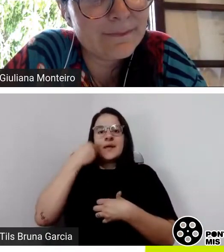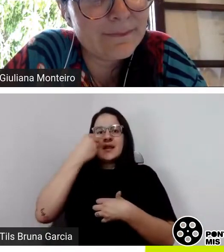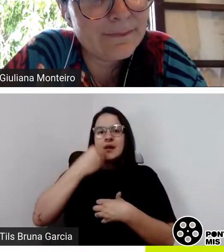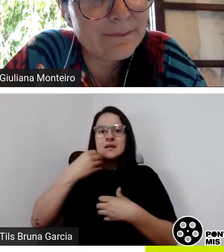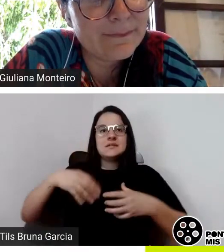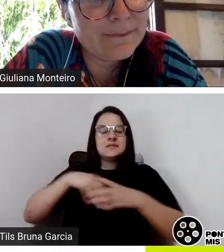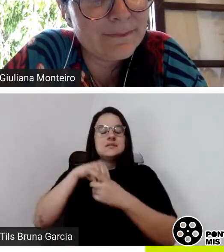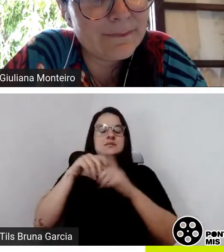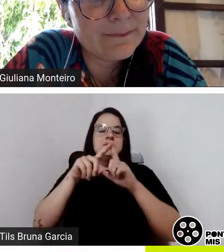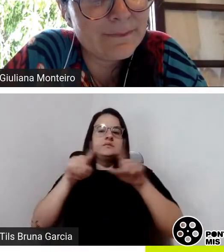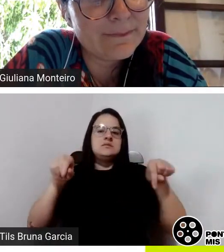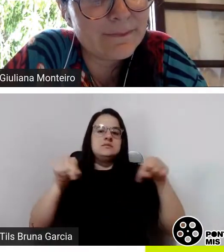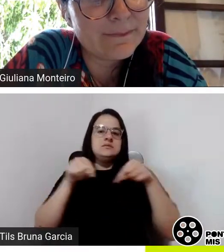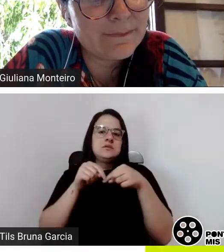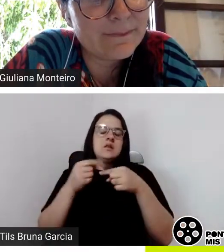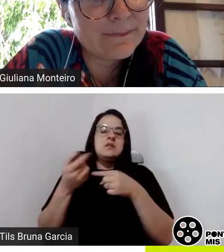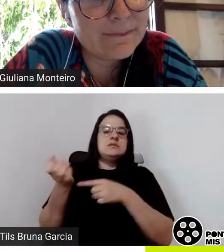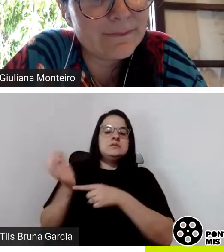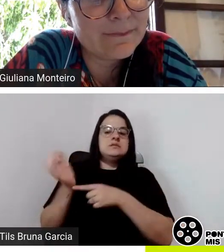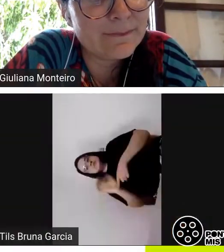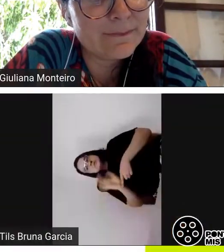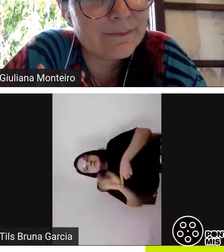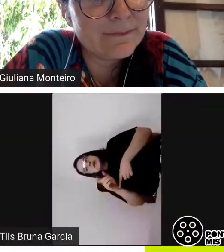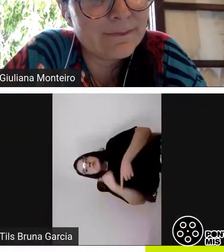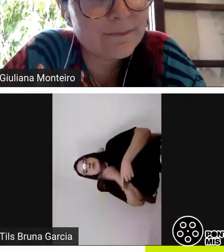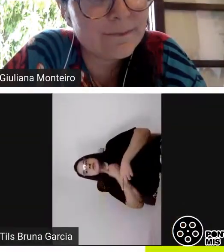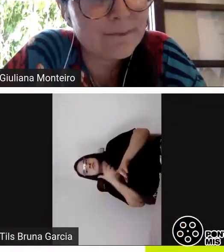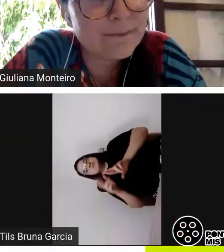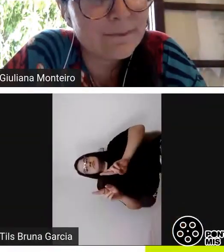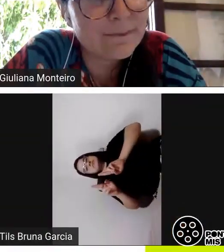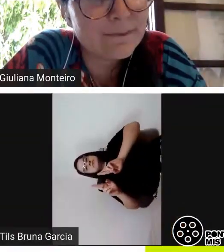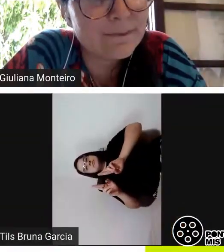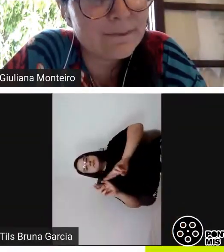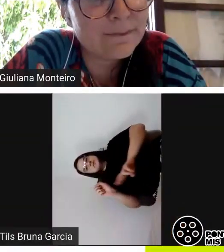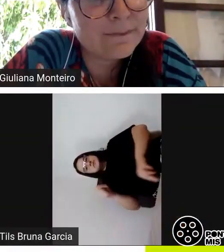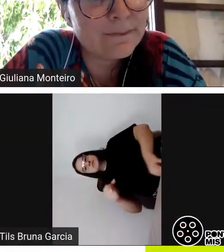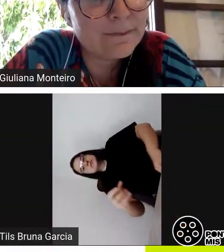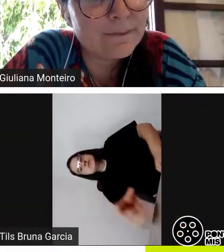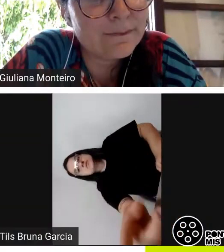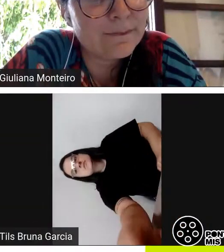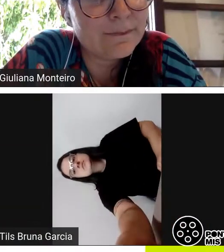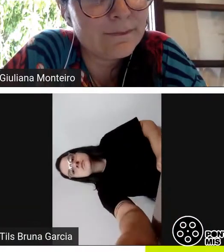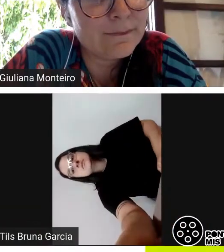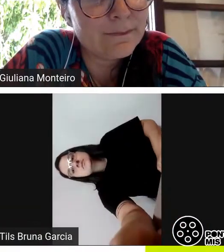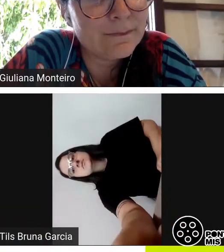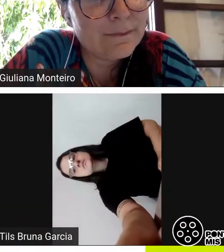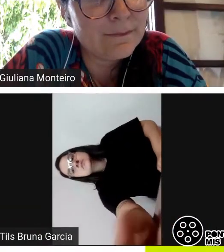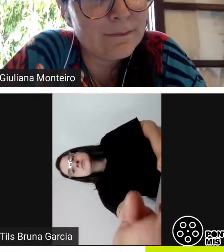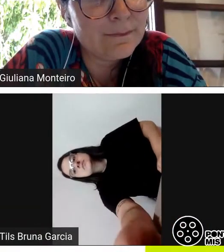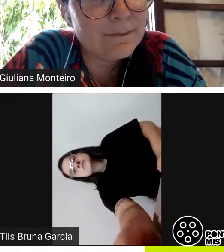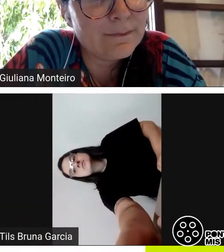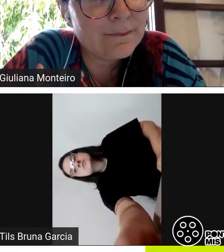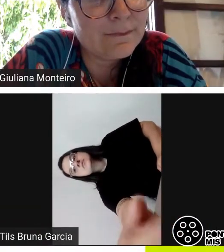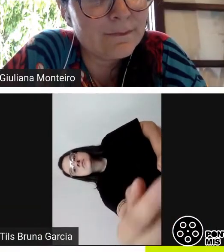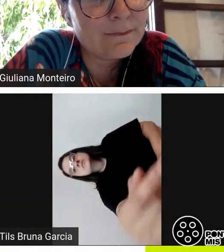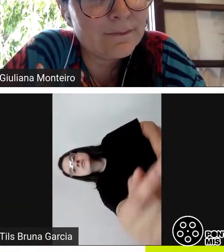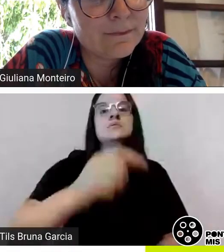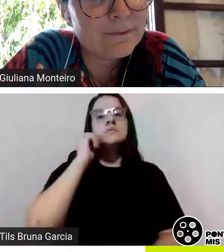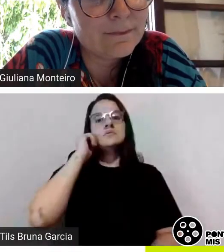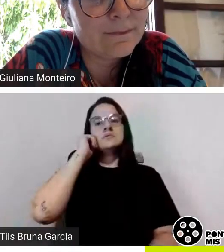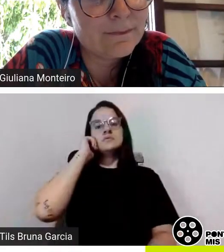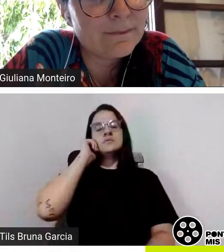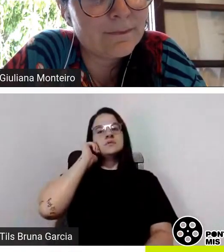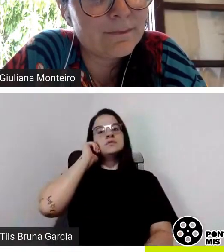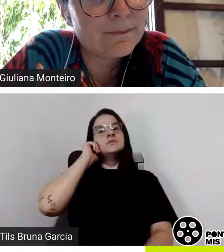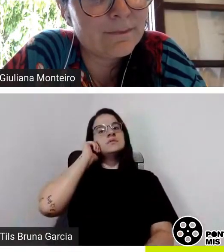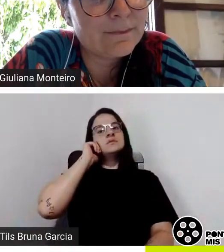cinema, espero que não se perca. Mas, evidentemente, todas as outras formas que estão chegando,